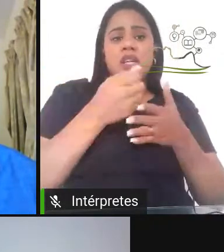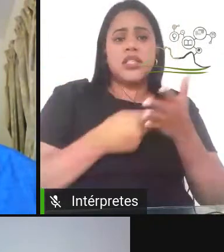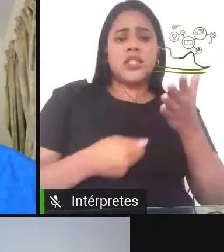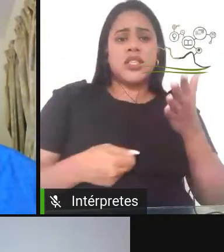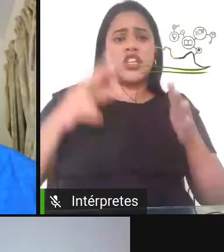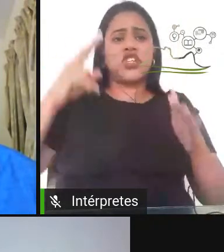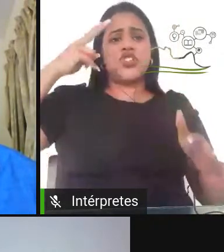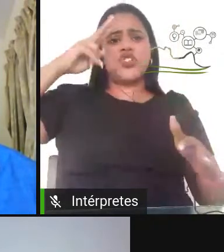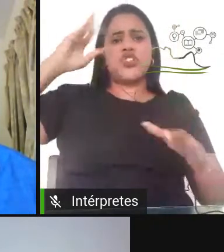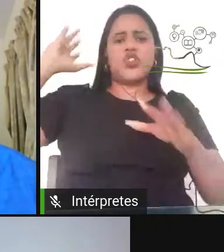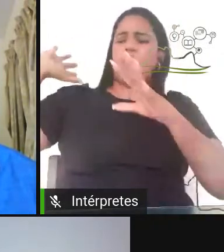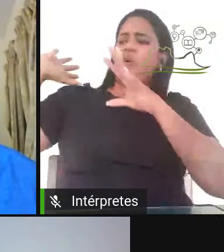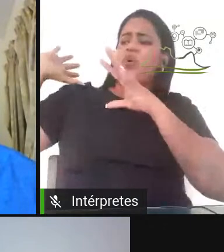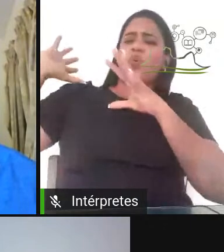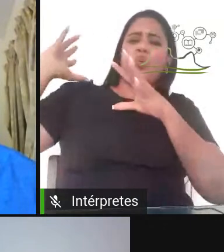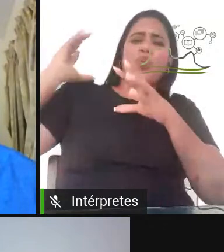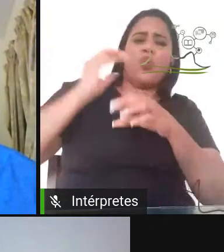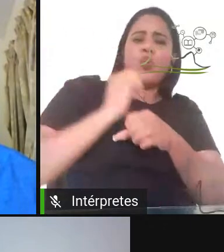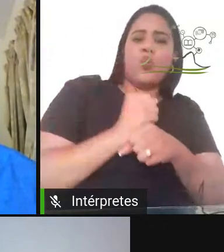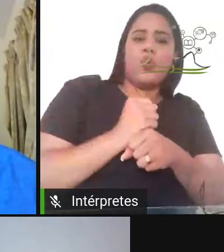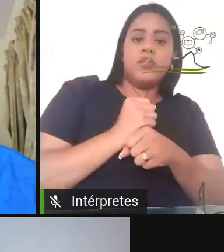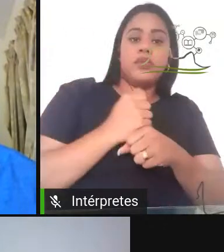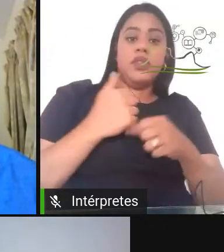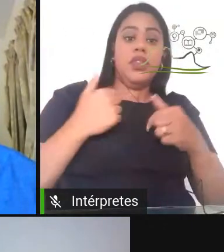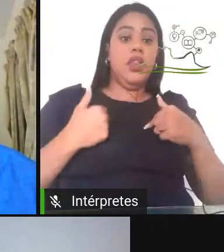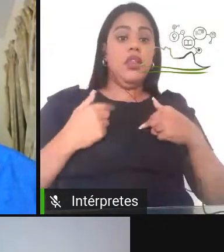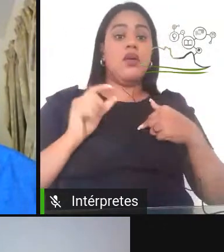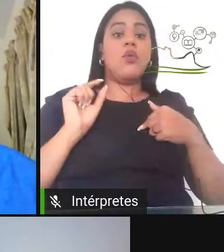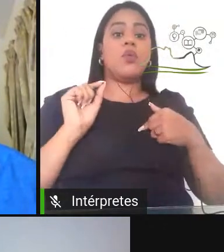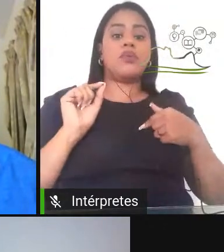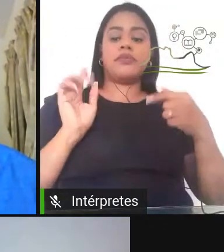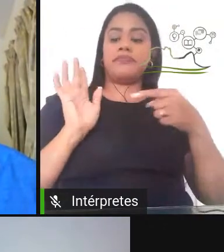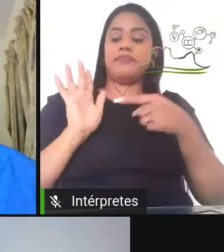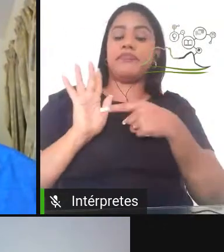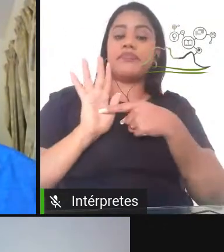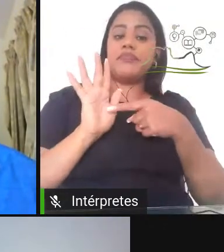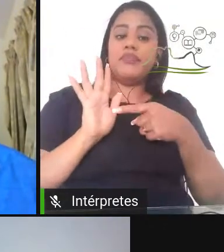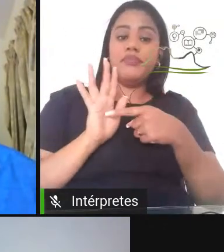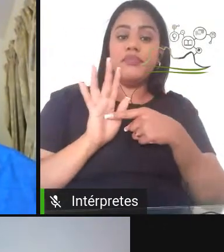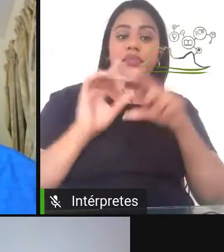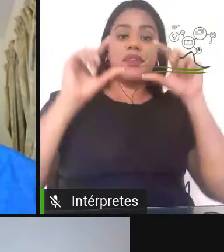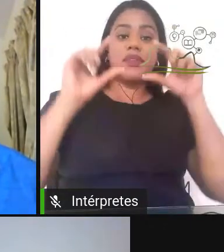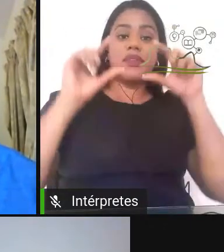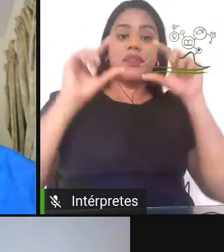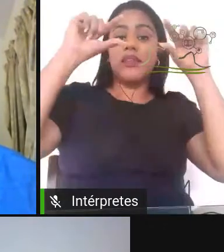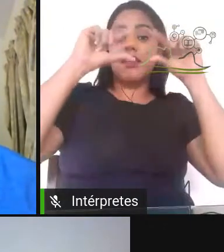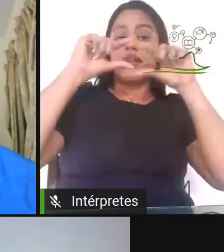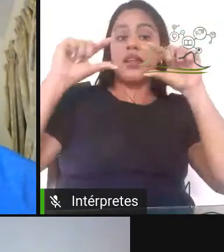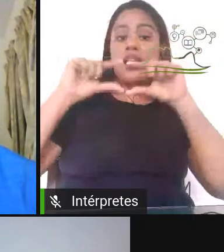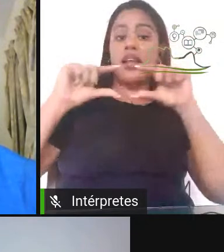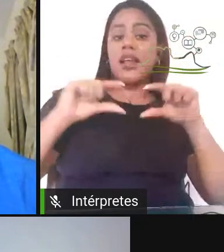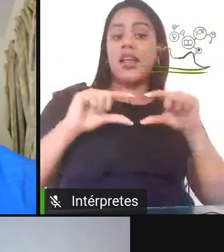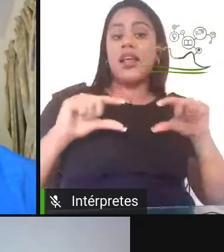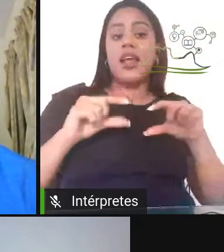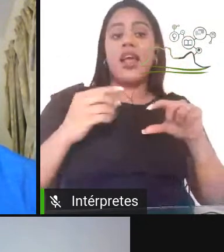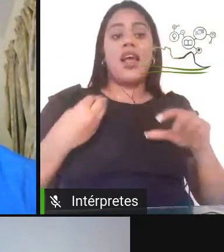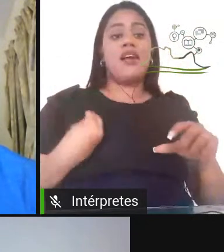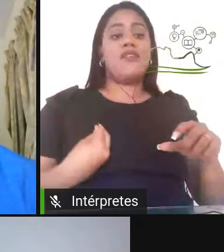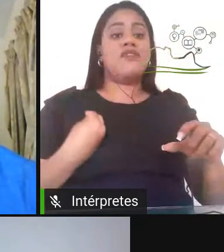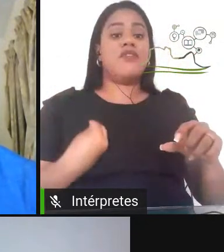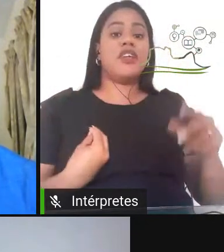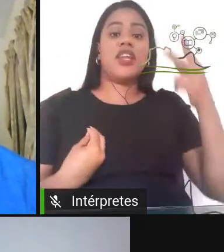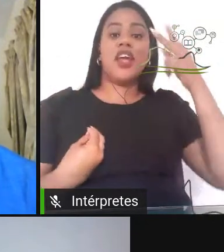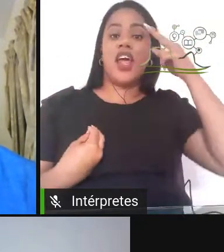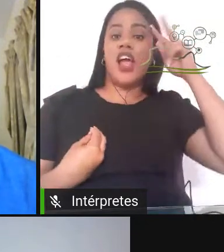que eu faço é realmente apresentar pedaços da vida, pedaços da história, momentos,